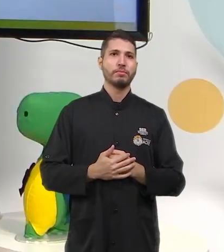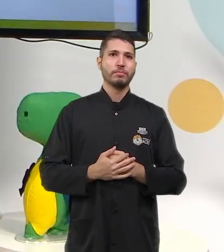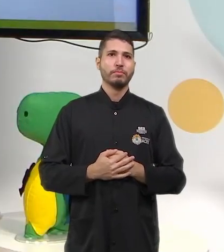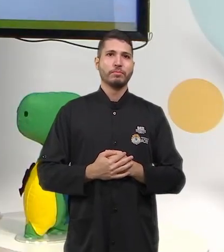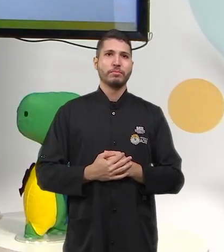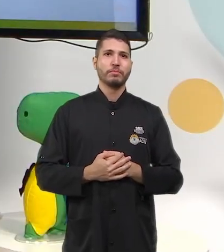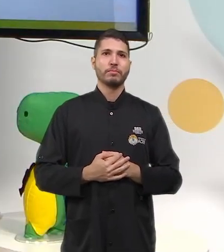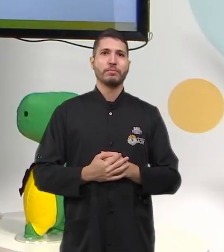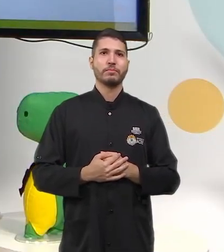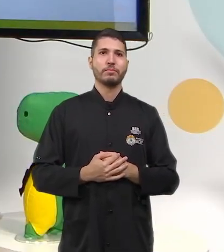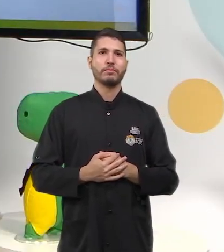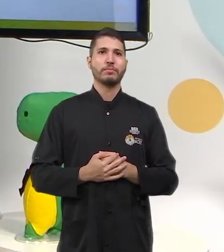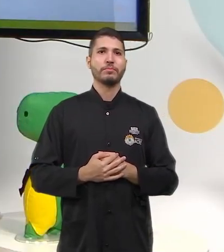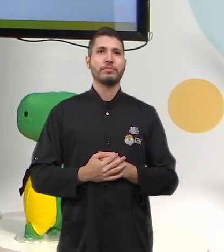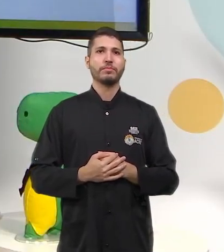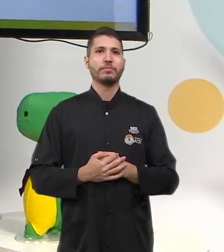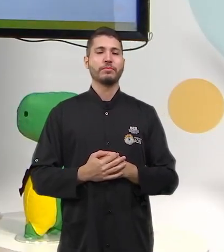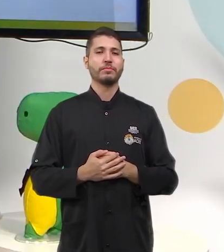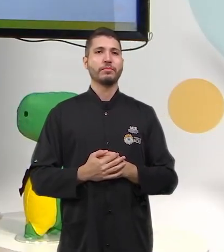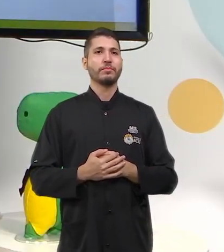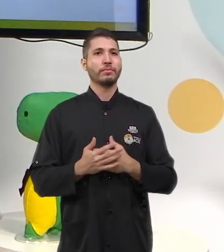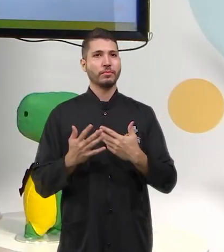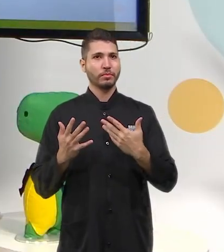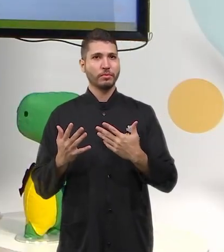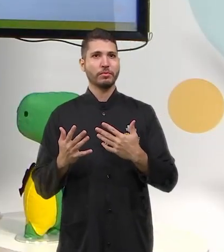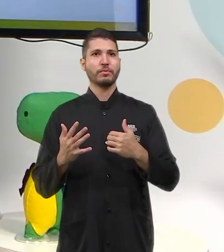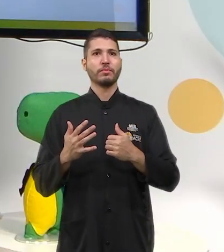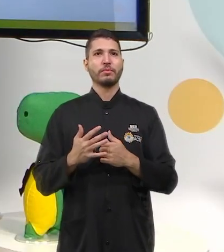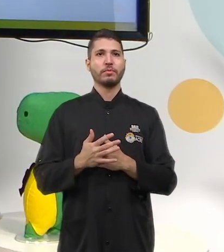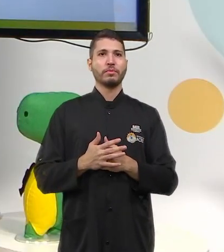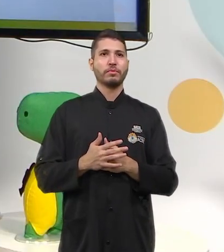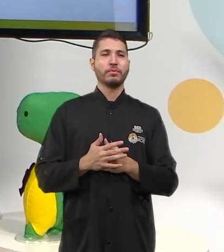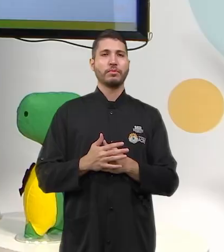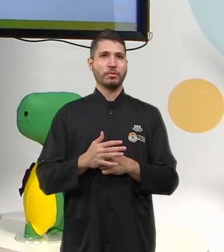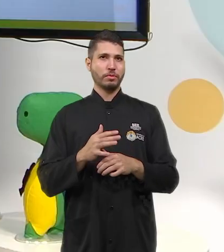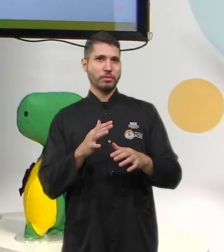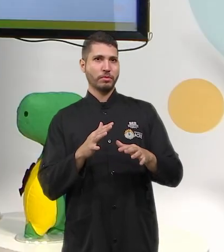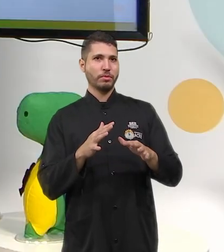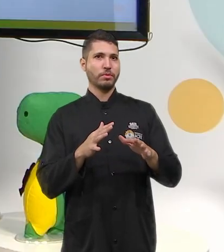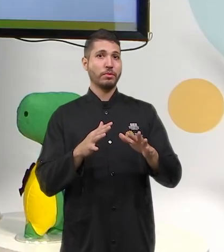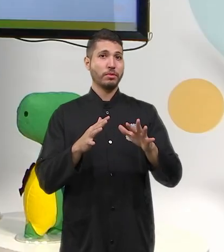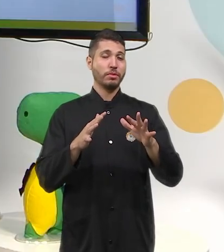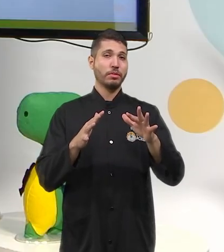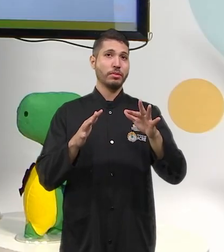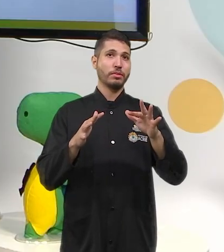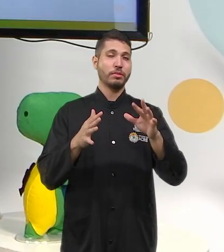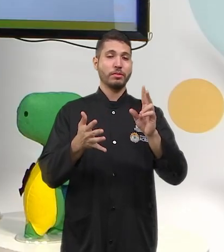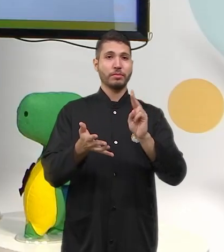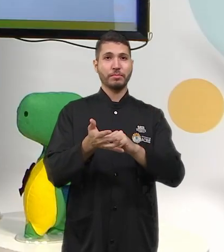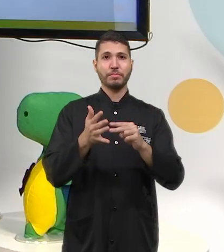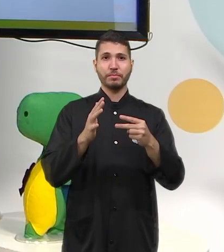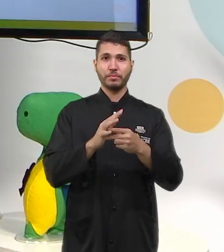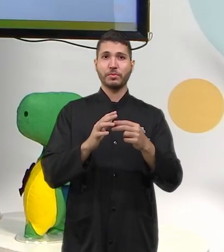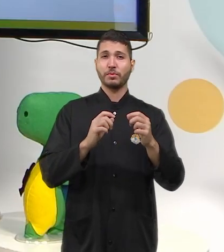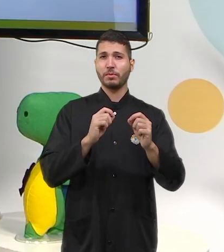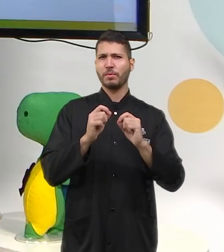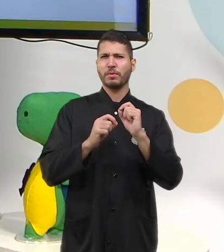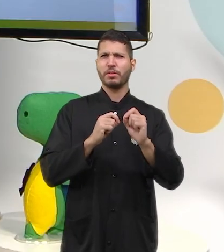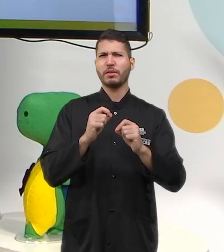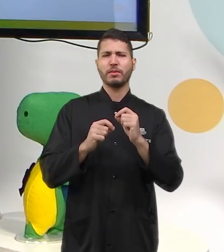lá, flexibilidade, cada articulação tem a sua limitação. Eu não vou conseguir fazer com